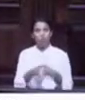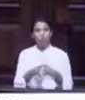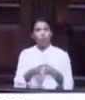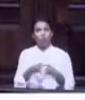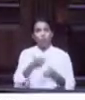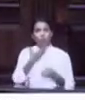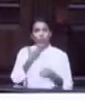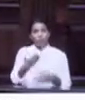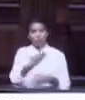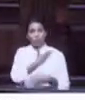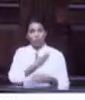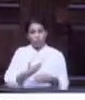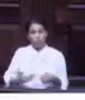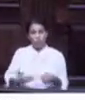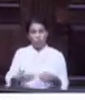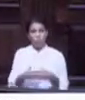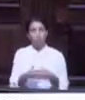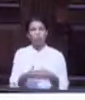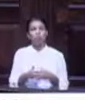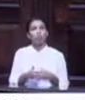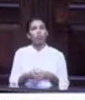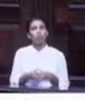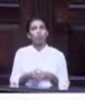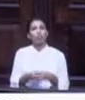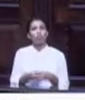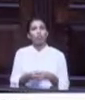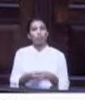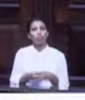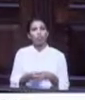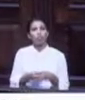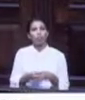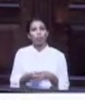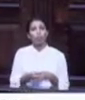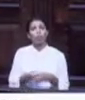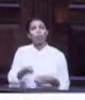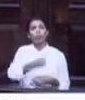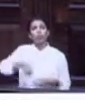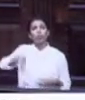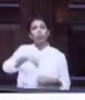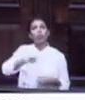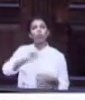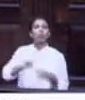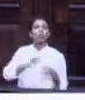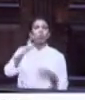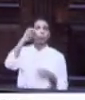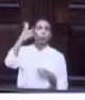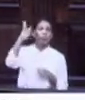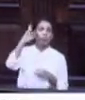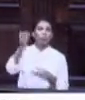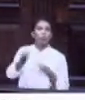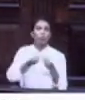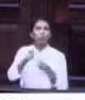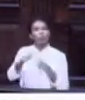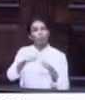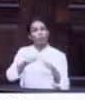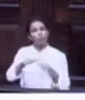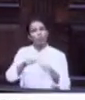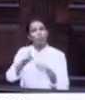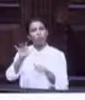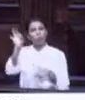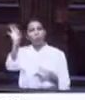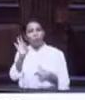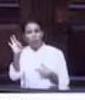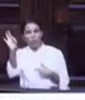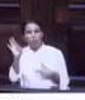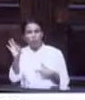Excelência também com a emenda, tentando exatamente trabalhar um percentual que inclua